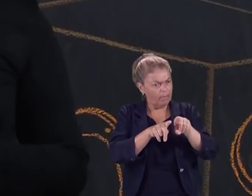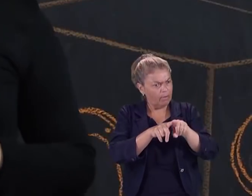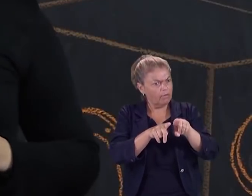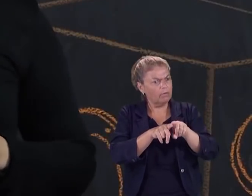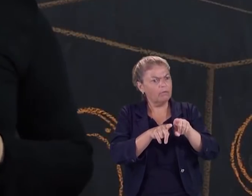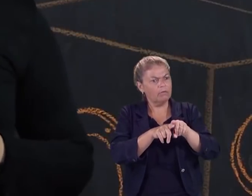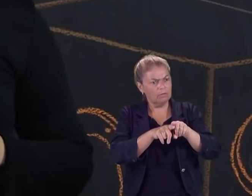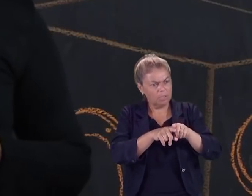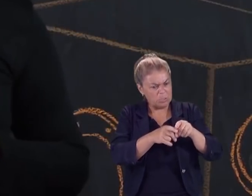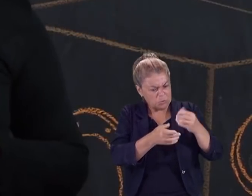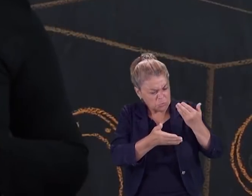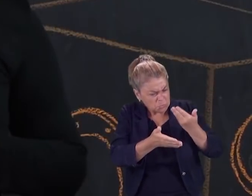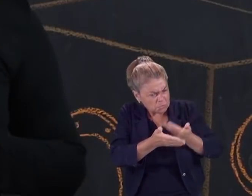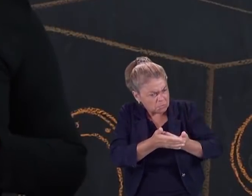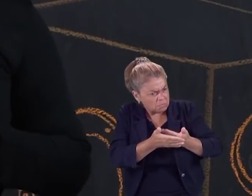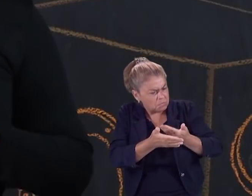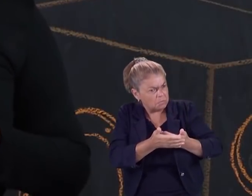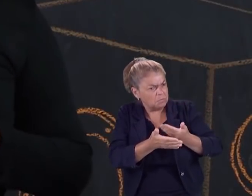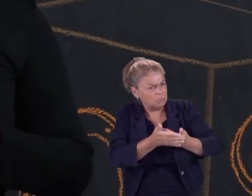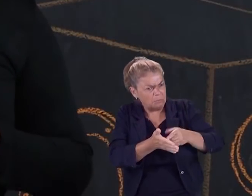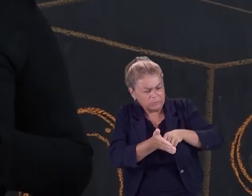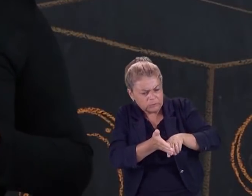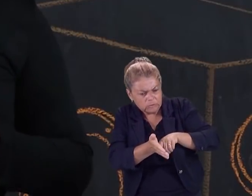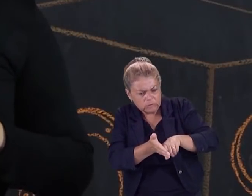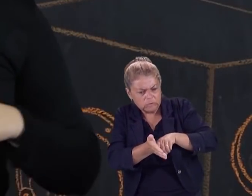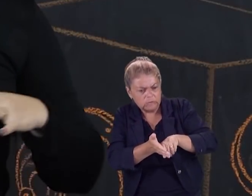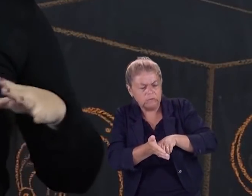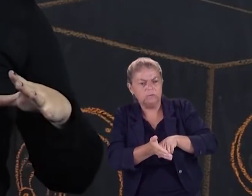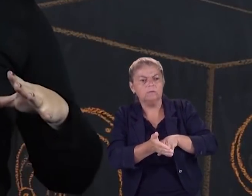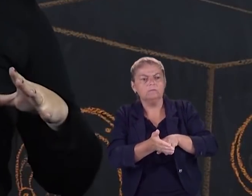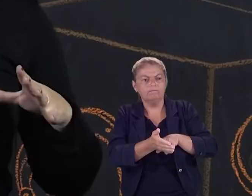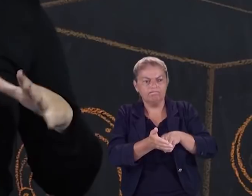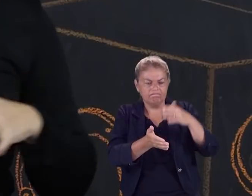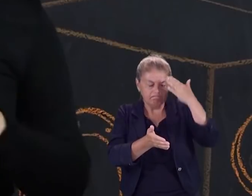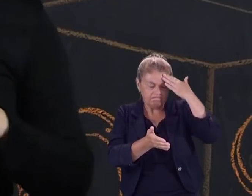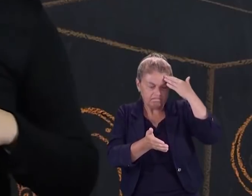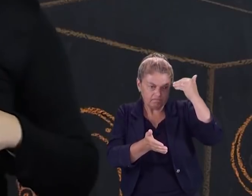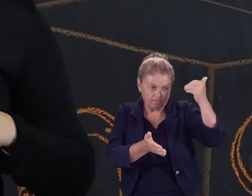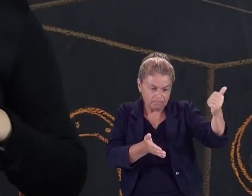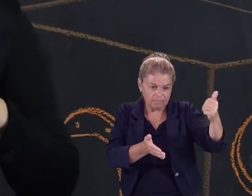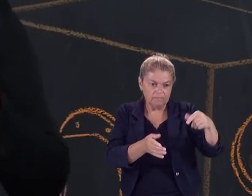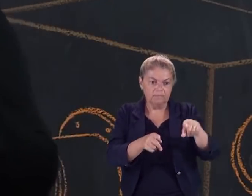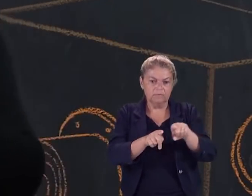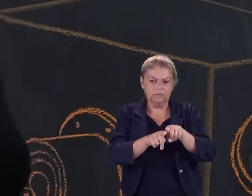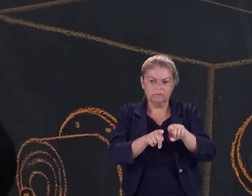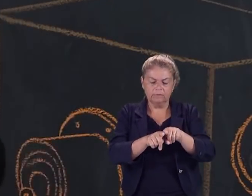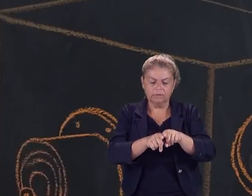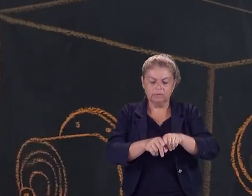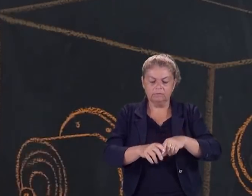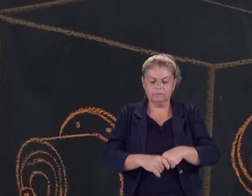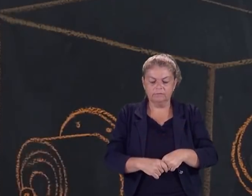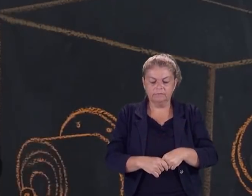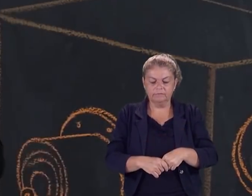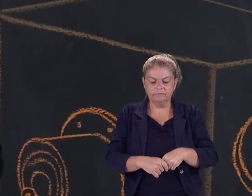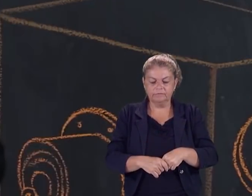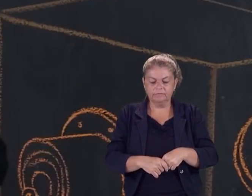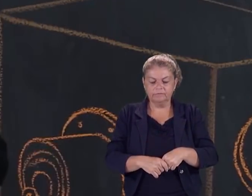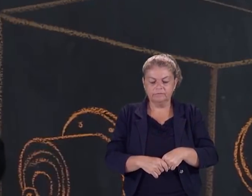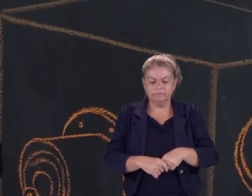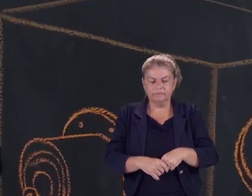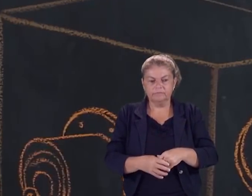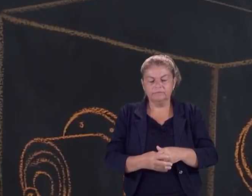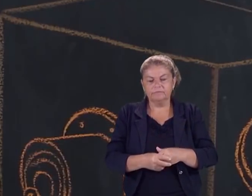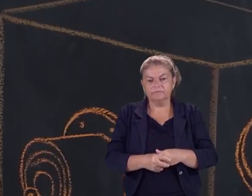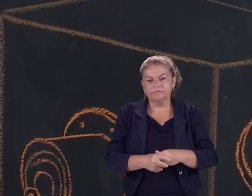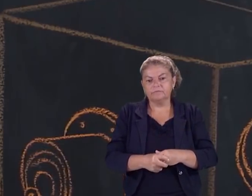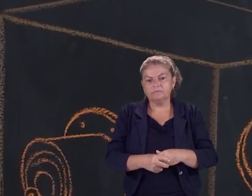Ele trabalha com as paisagens que são quase que completamente sem uma interferência humana.